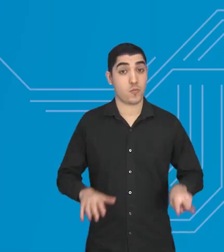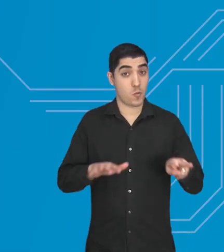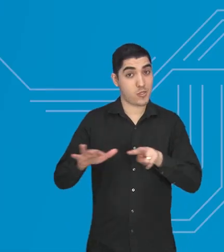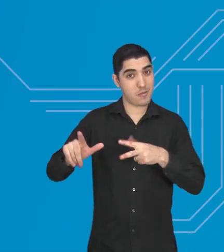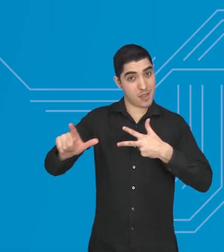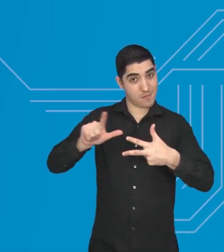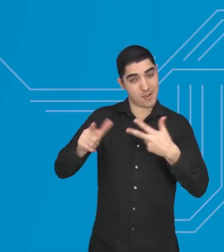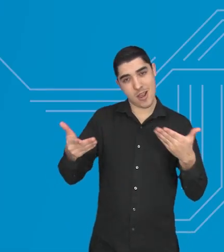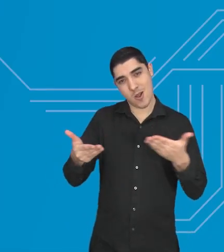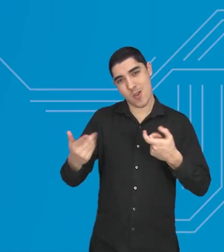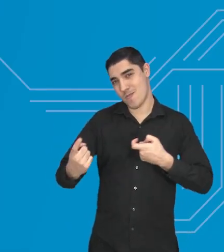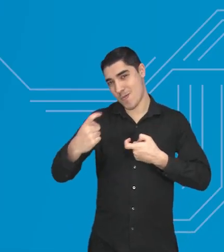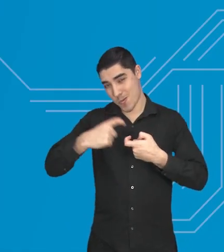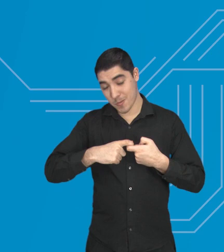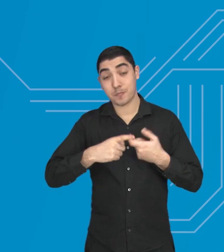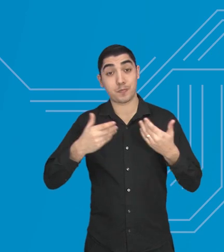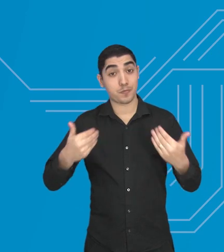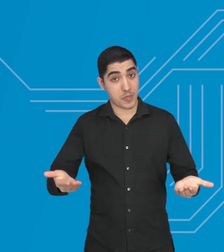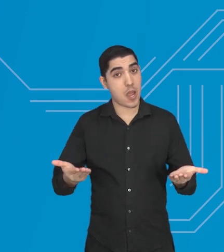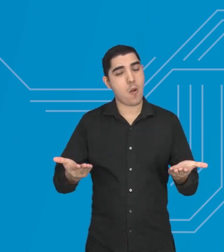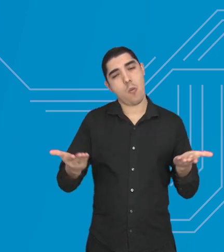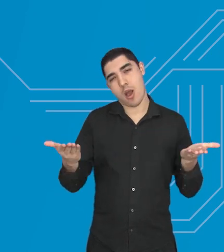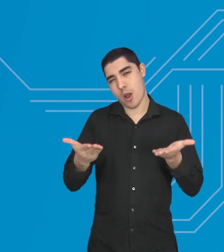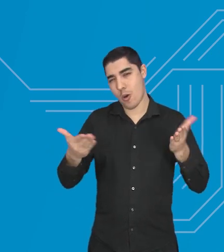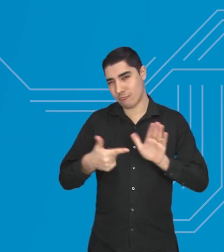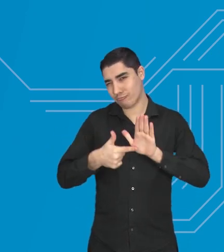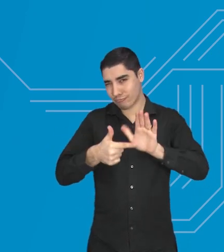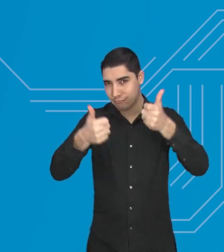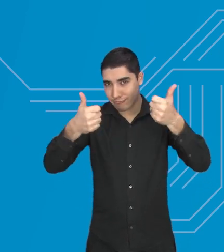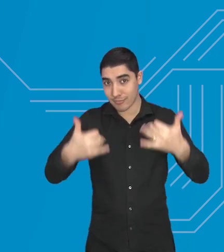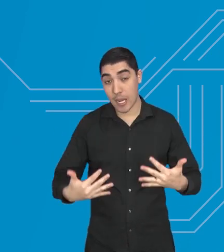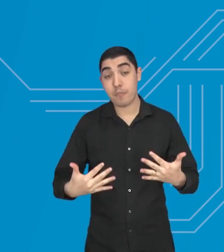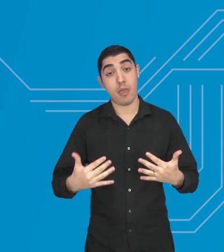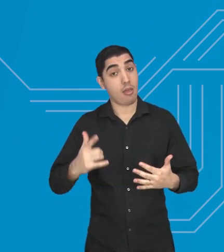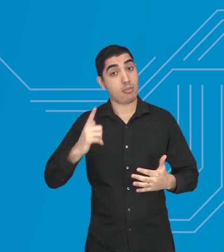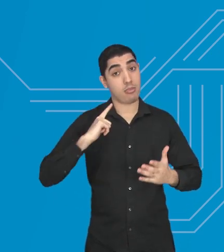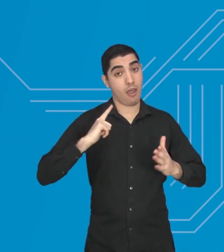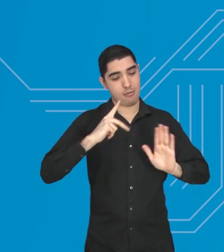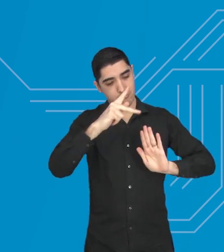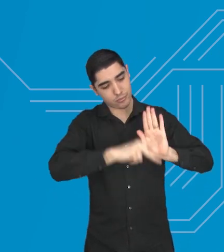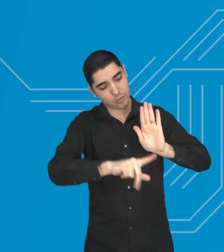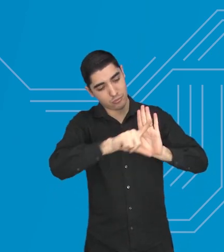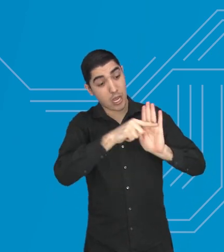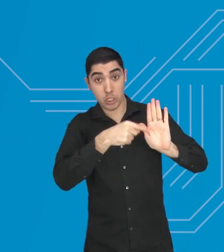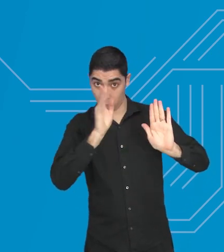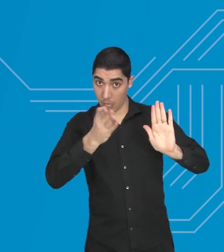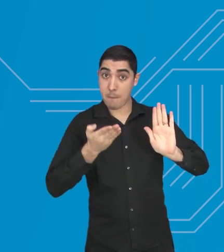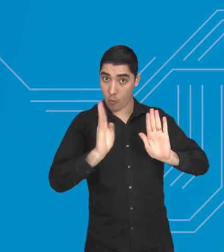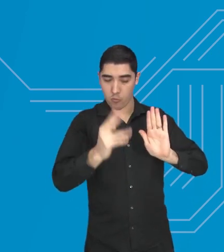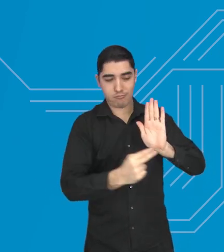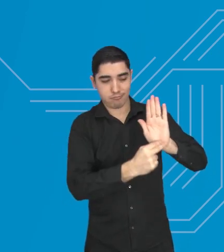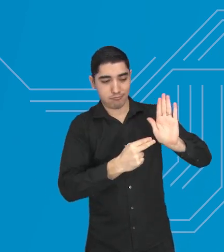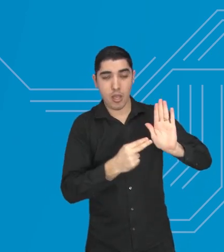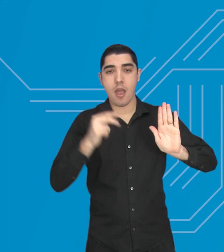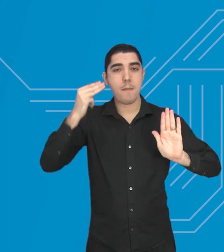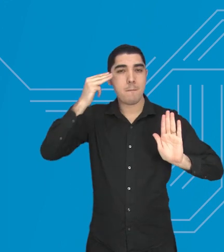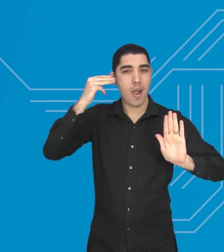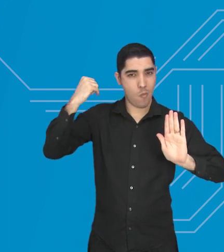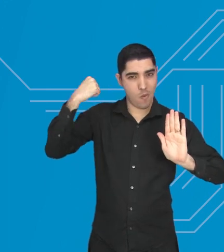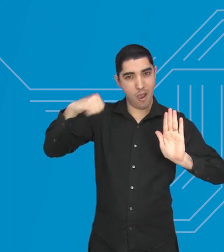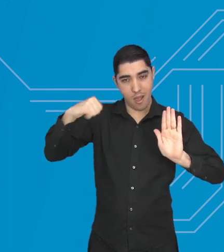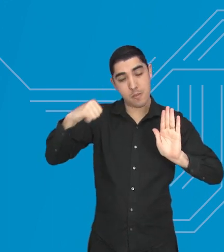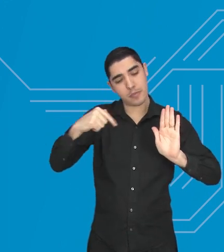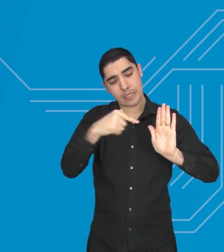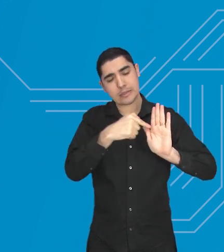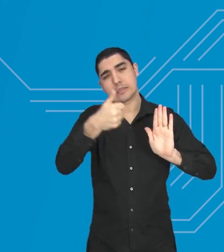O Semana Legislativa está de volta e, para abrir esse bloco, a gente fala de um projeto aprovado de autoria do vereador Marcão